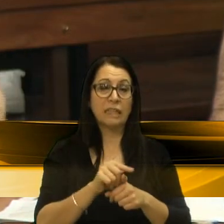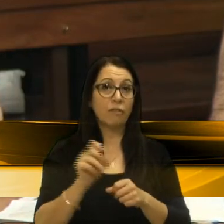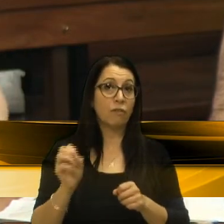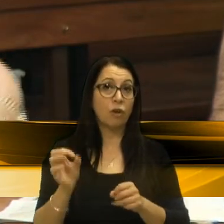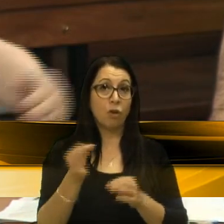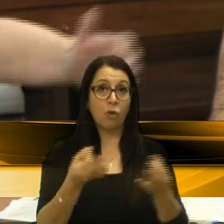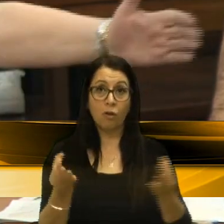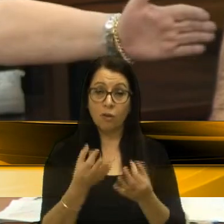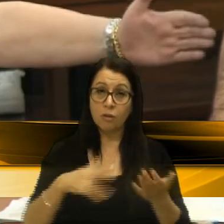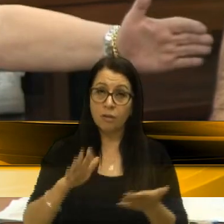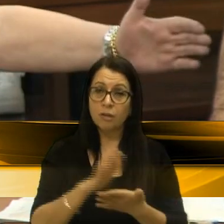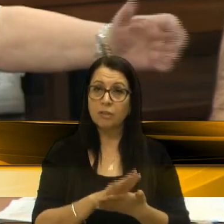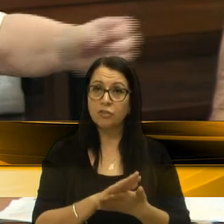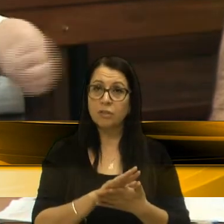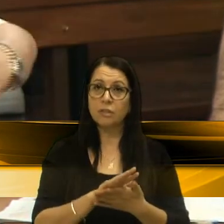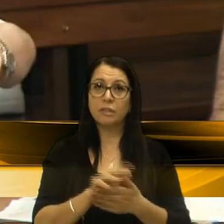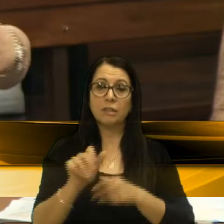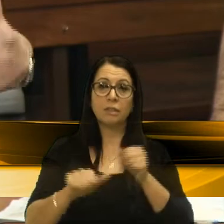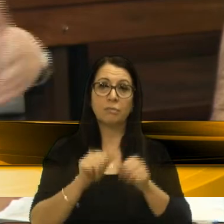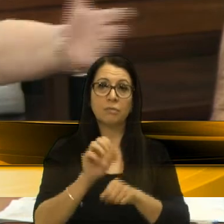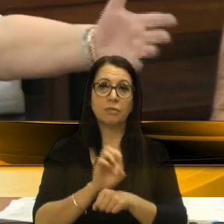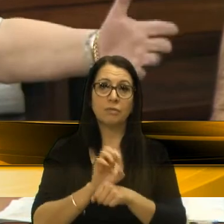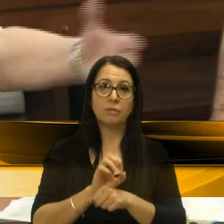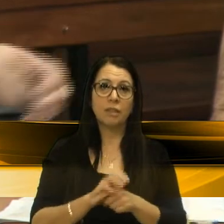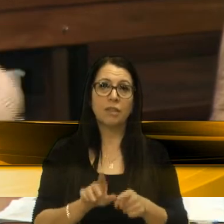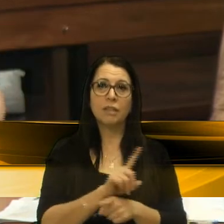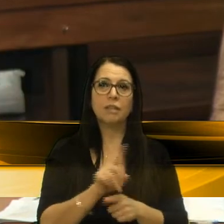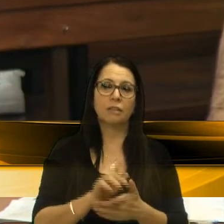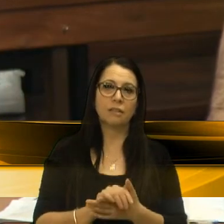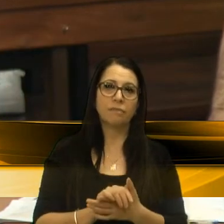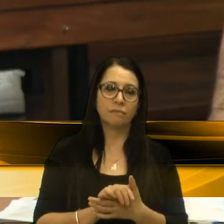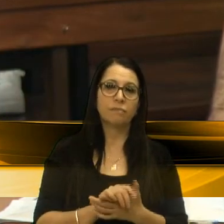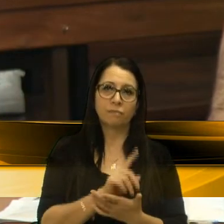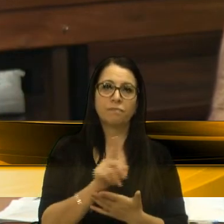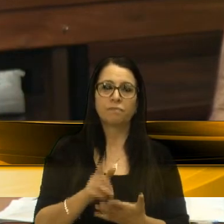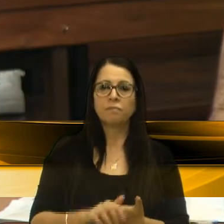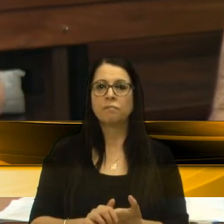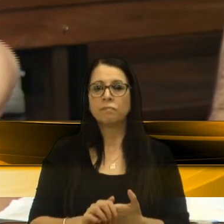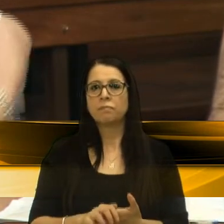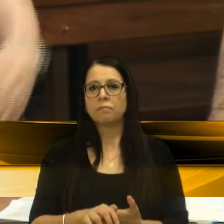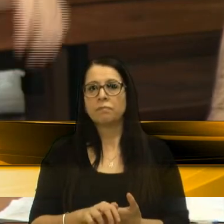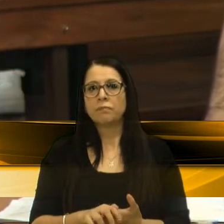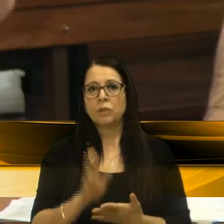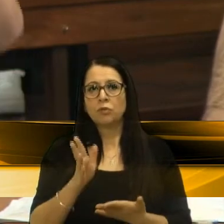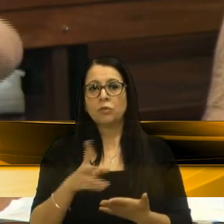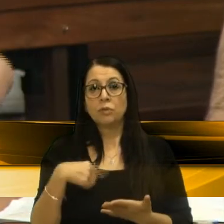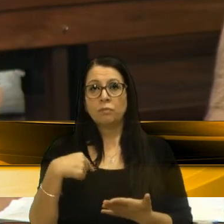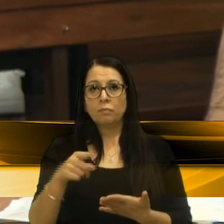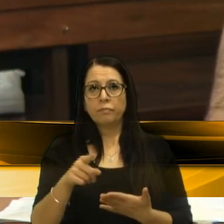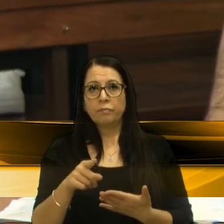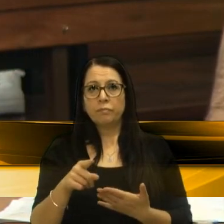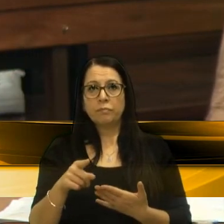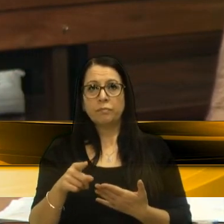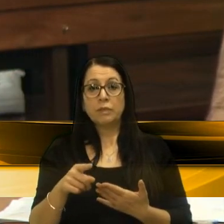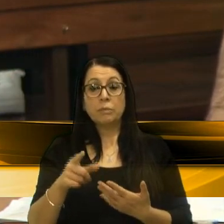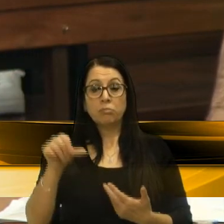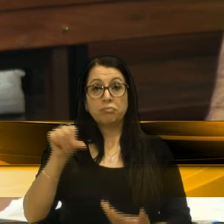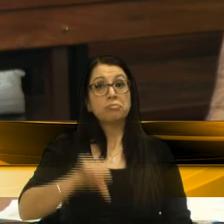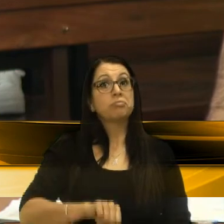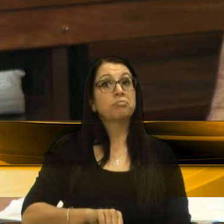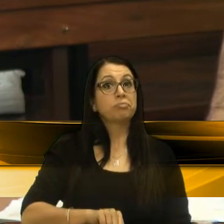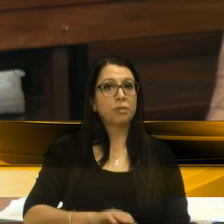ponto de vista de transformar o nosso Estado no principal Estado do país a nível de educação, e hoje nós estamos lá indo para a rabeira, né?